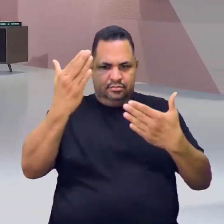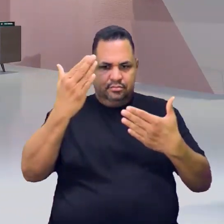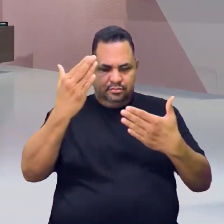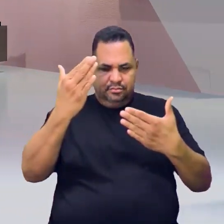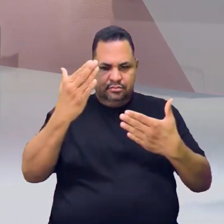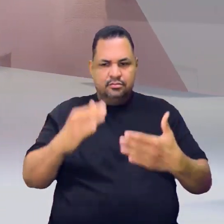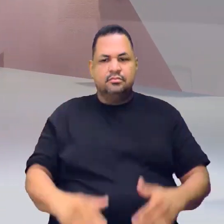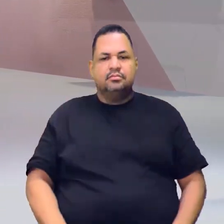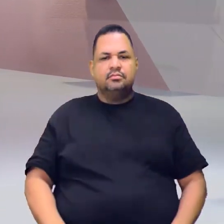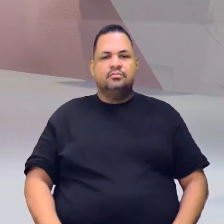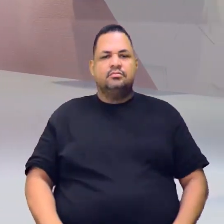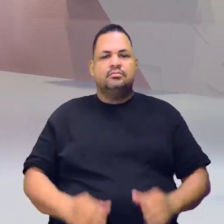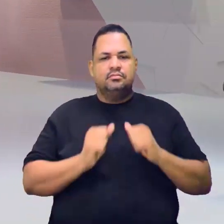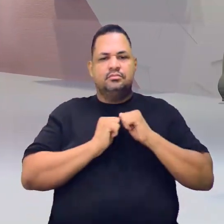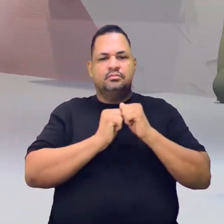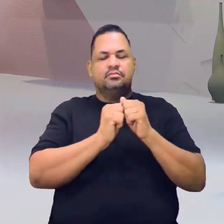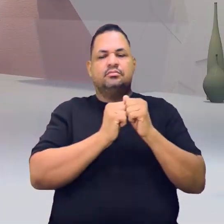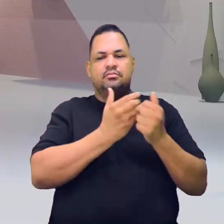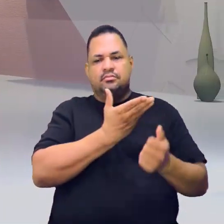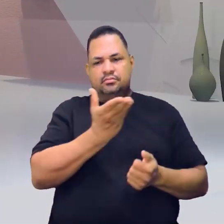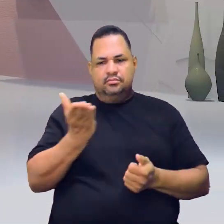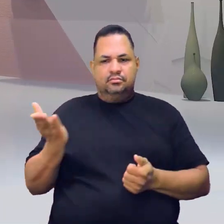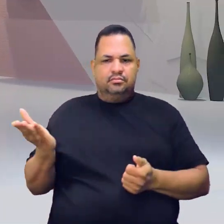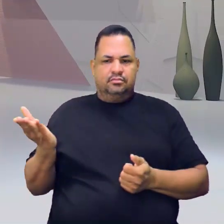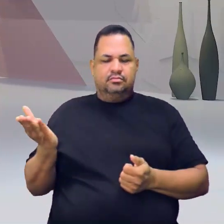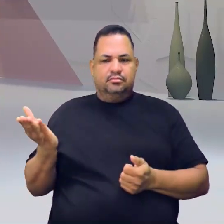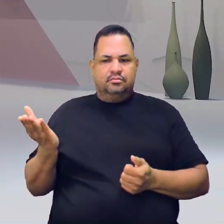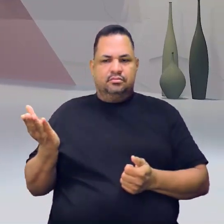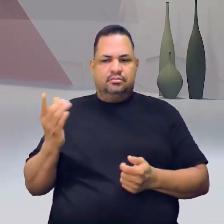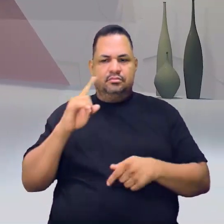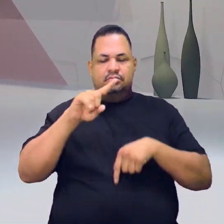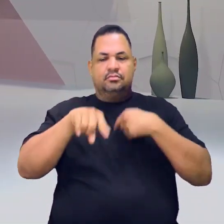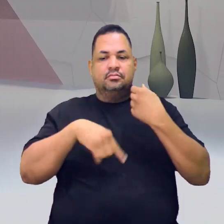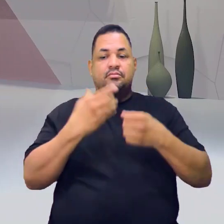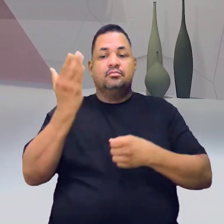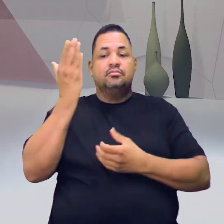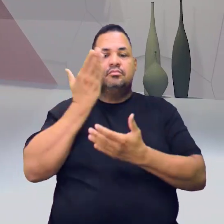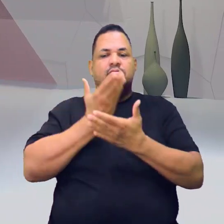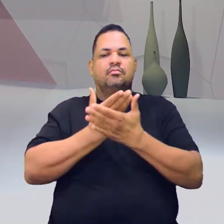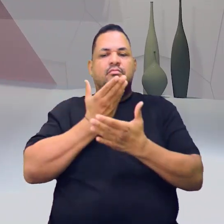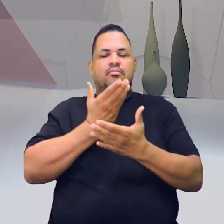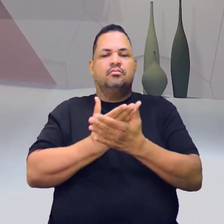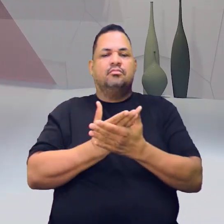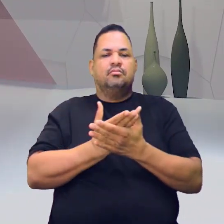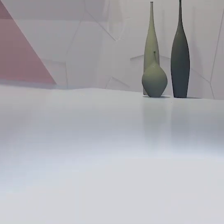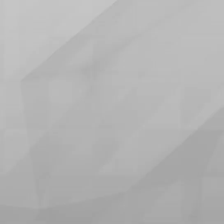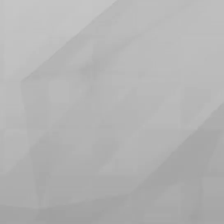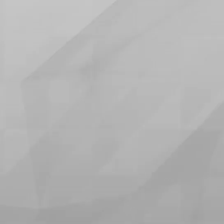obrigada pela companhia de vocês e até a próxima aula.